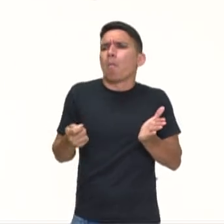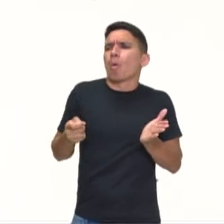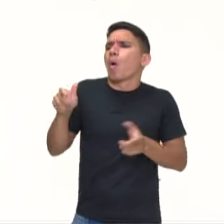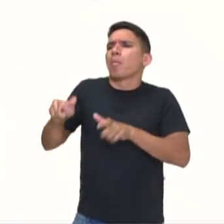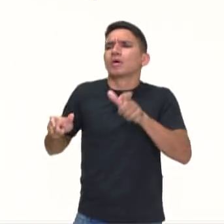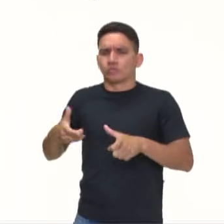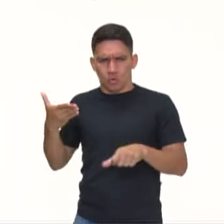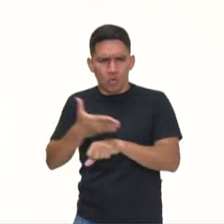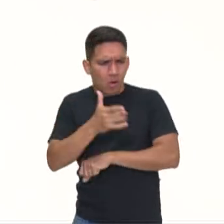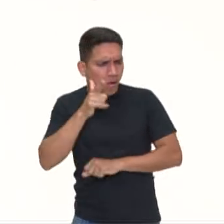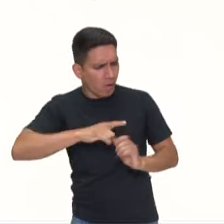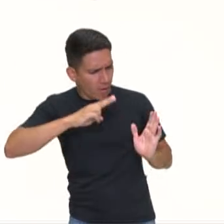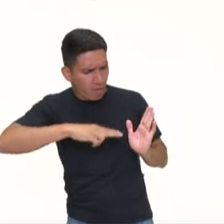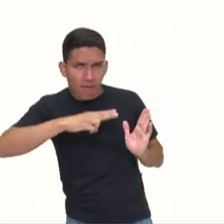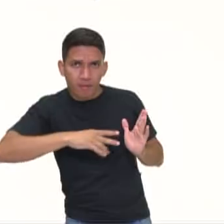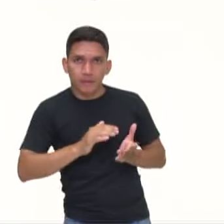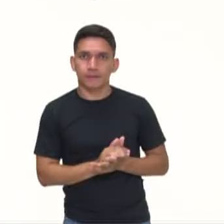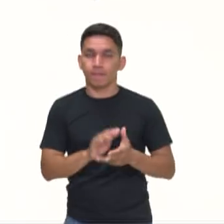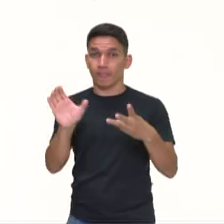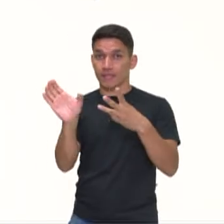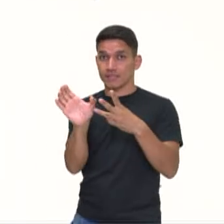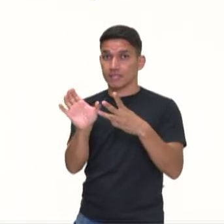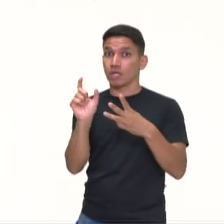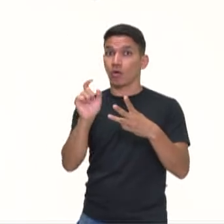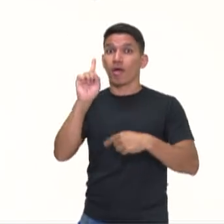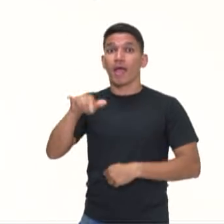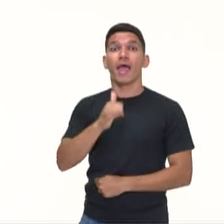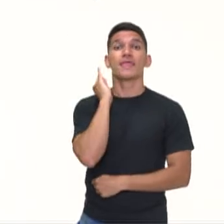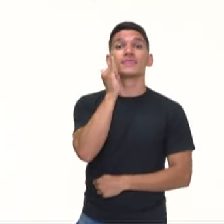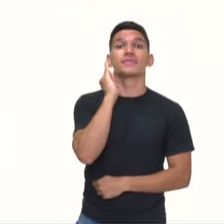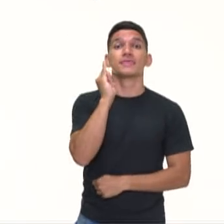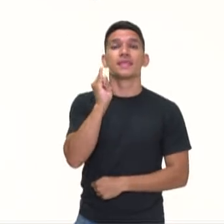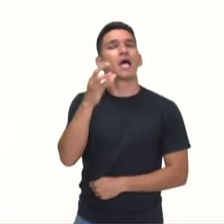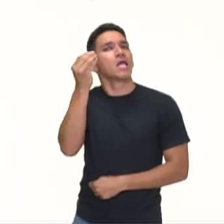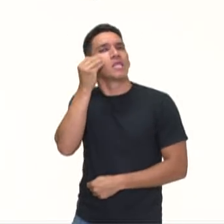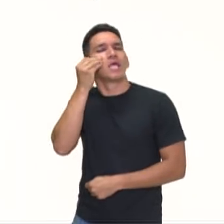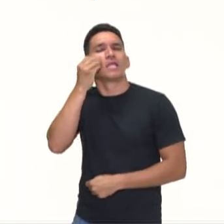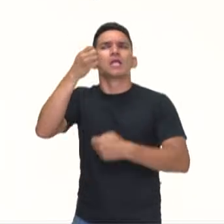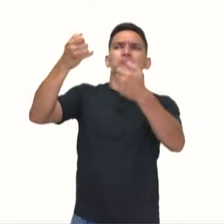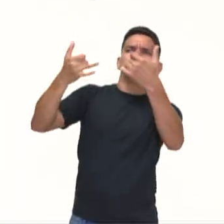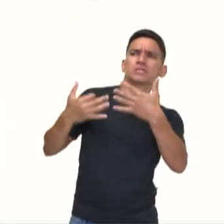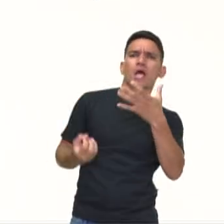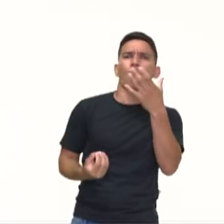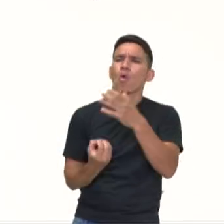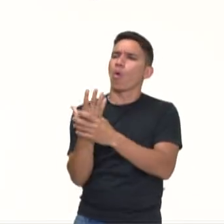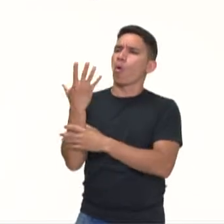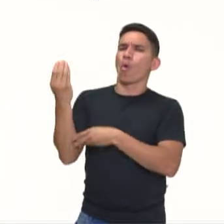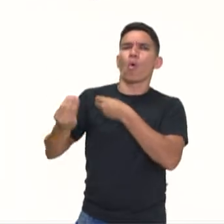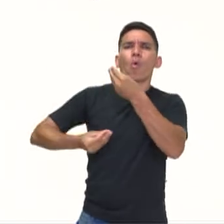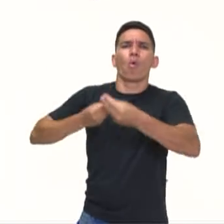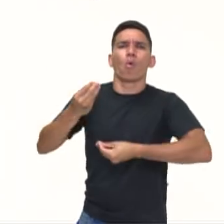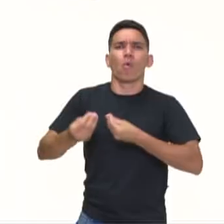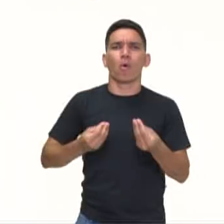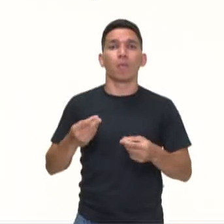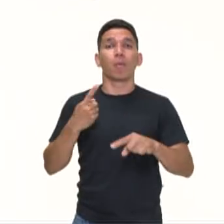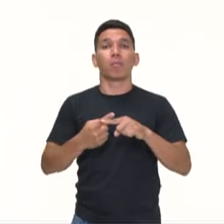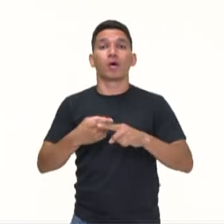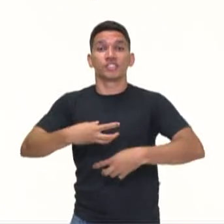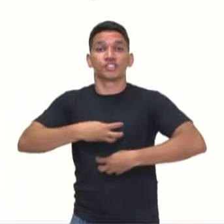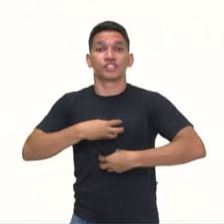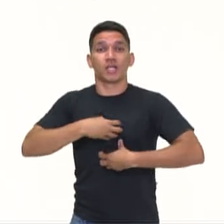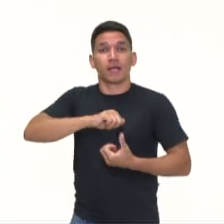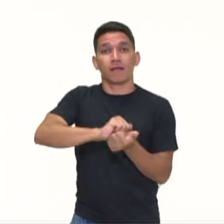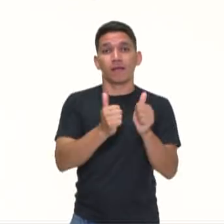têm acesso? Letra C, são narrativas que procuram explicar as origens das coisas por meio de uma linguagem poética e intuitiva